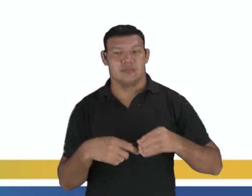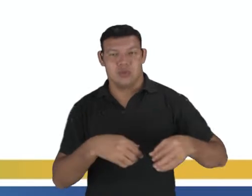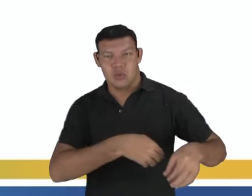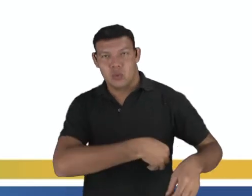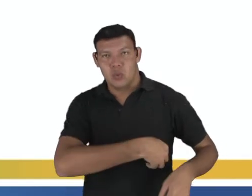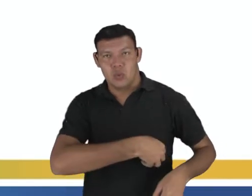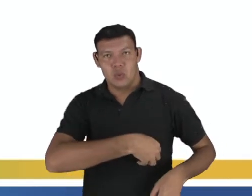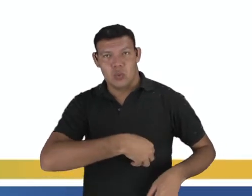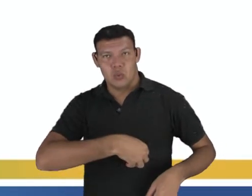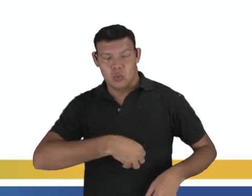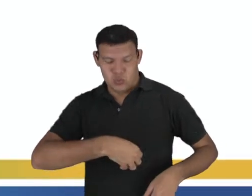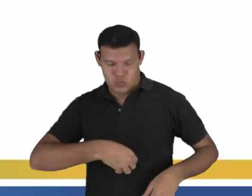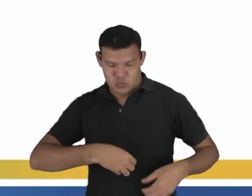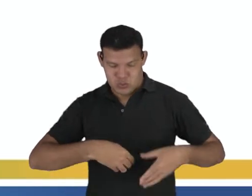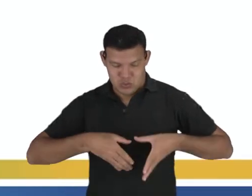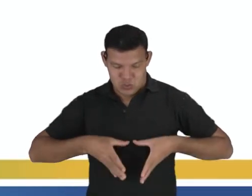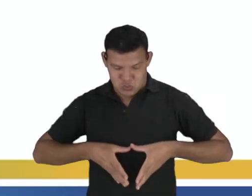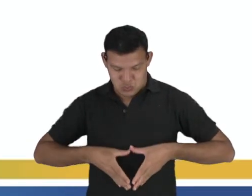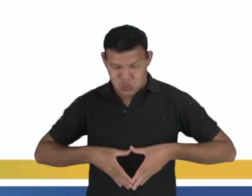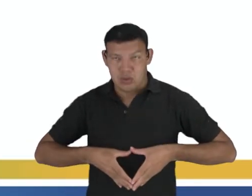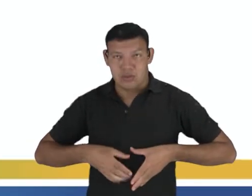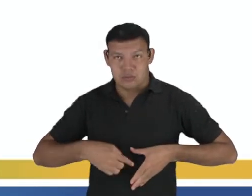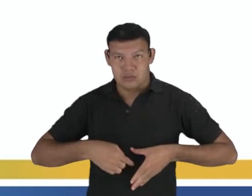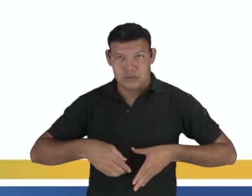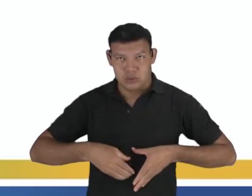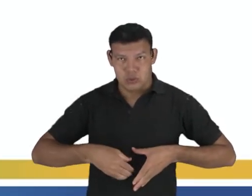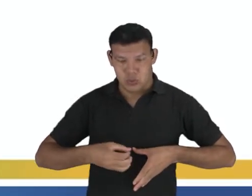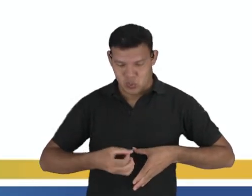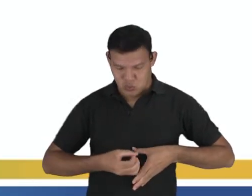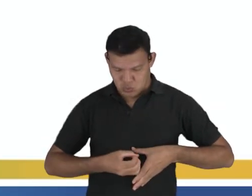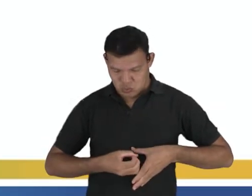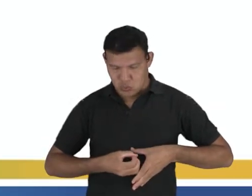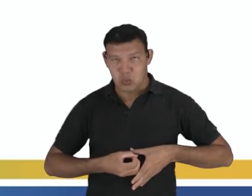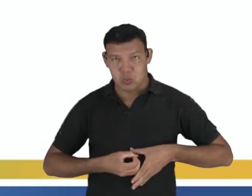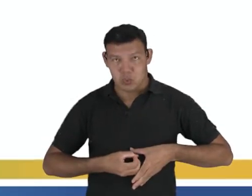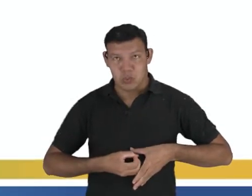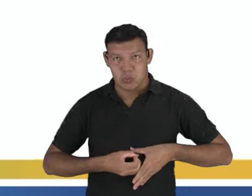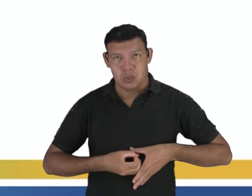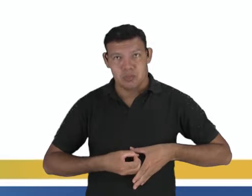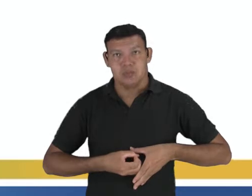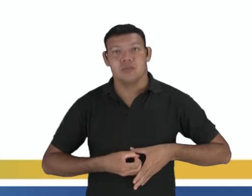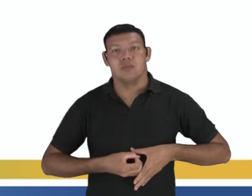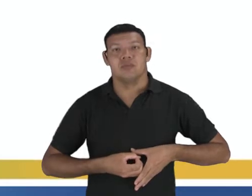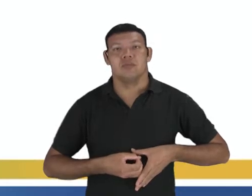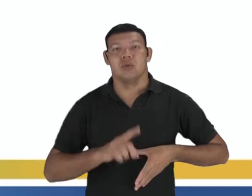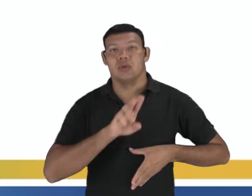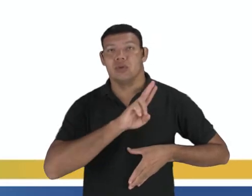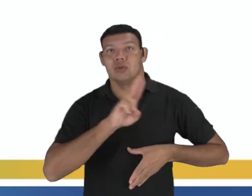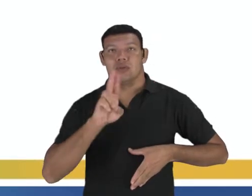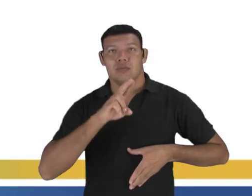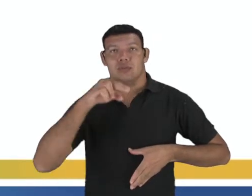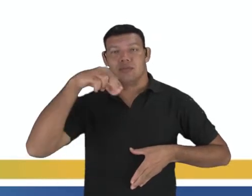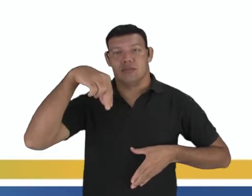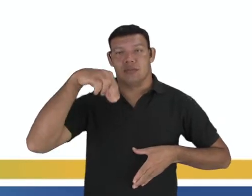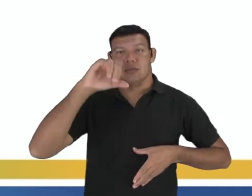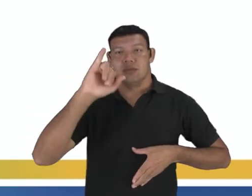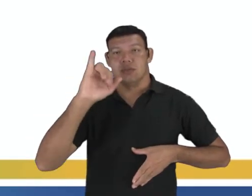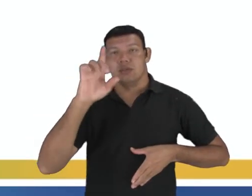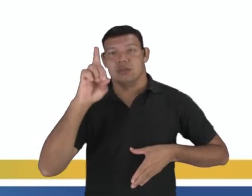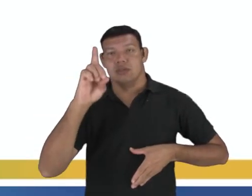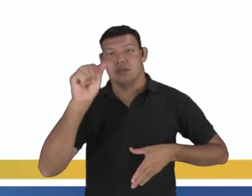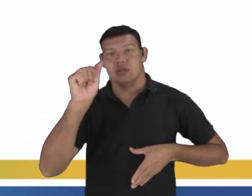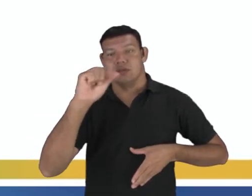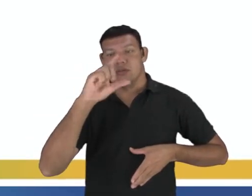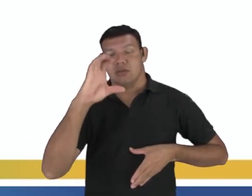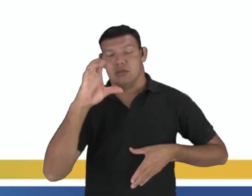na parede do útero né Essa implantação do zigoto na parede da parede do útero é chamado de nidação tá